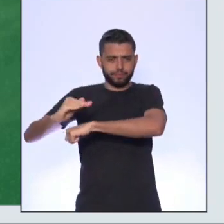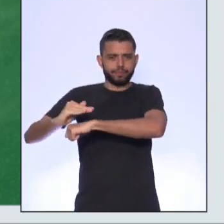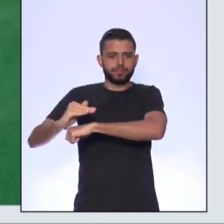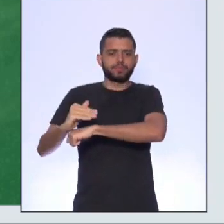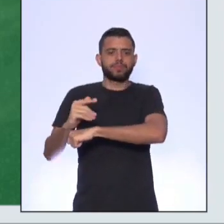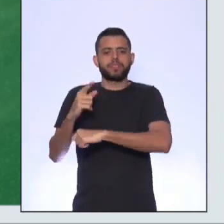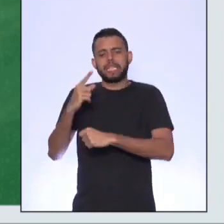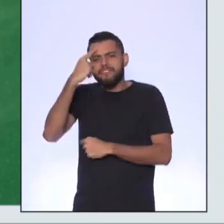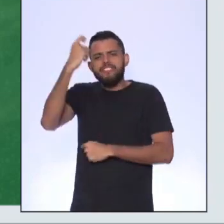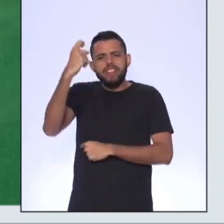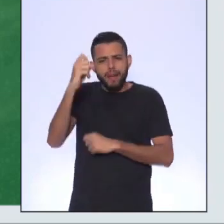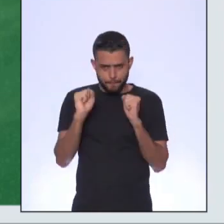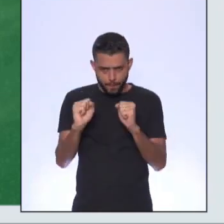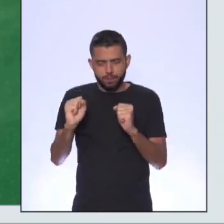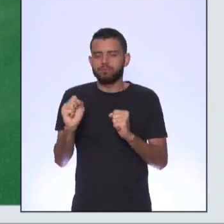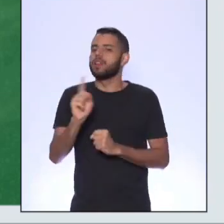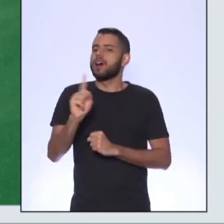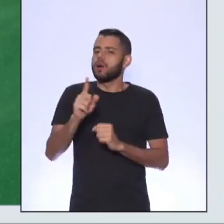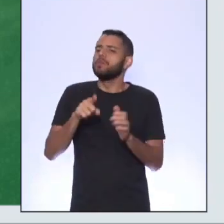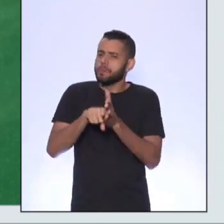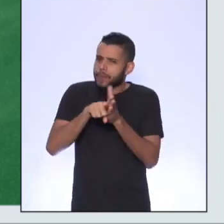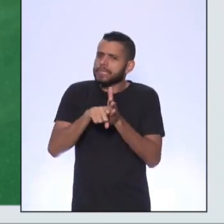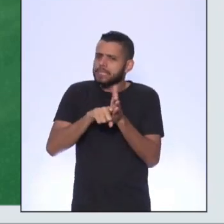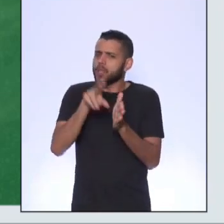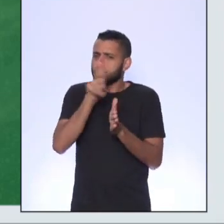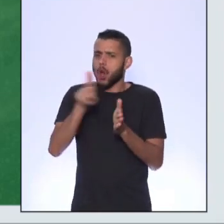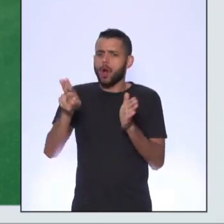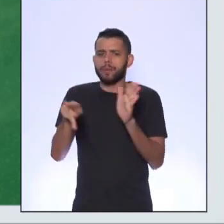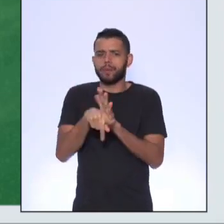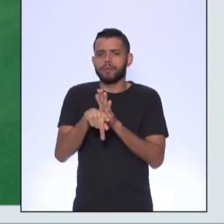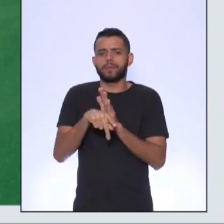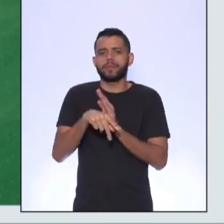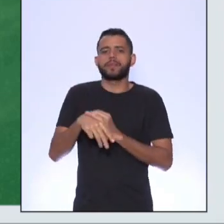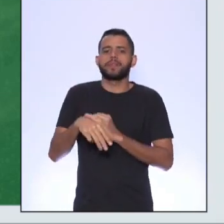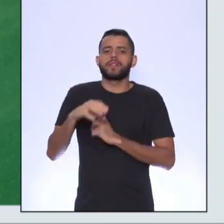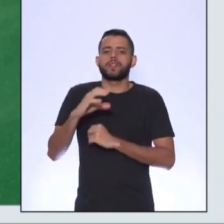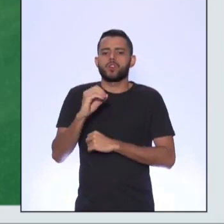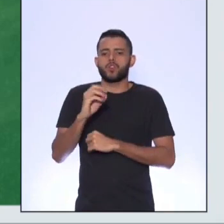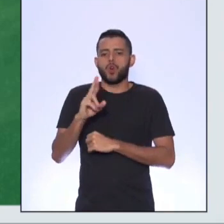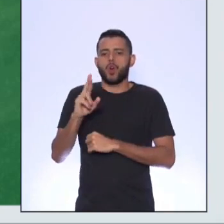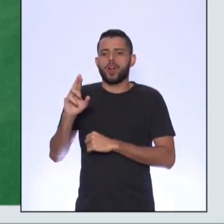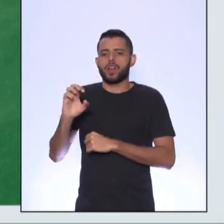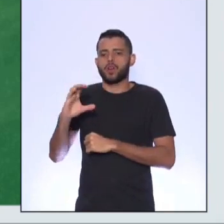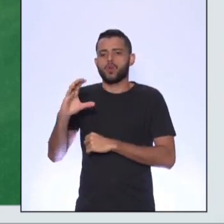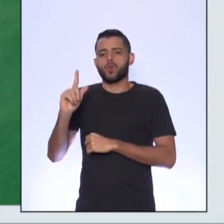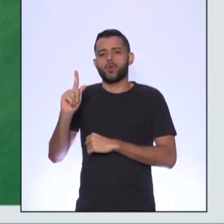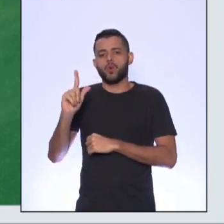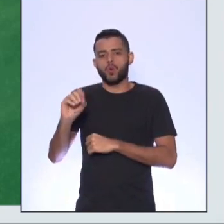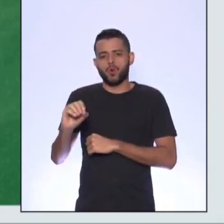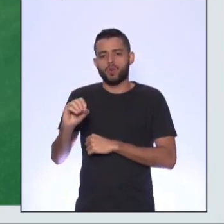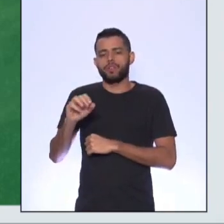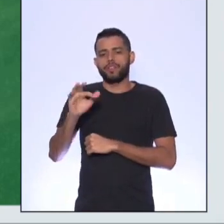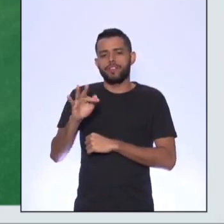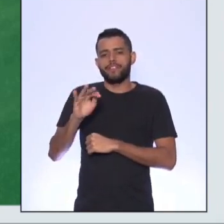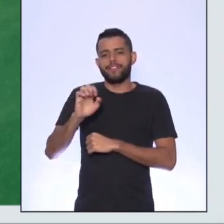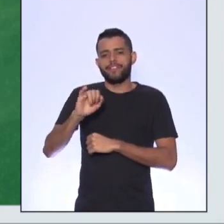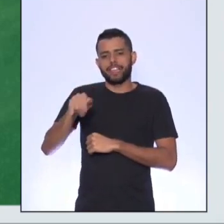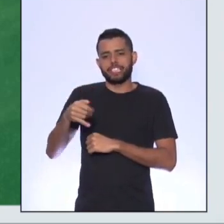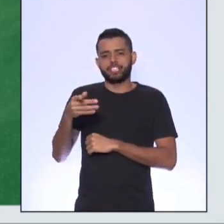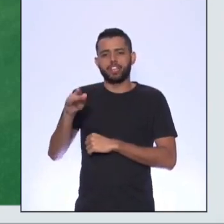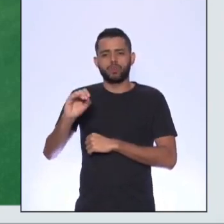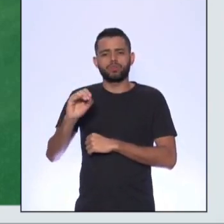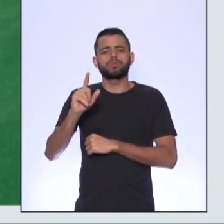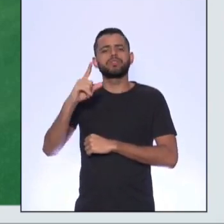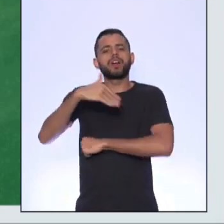tinham que pesquisar. Esse é o nome oficial. Barragem da mina Córrego do Feijão. Em Brumadinho. Vamos supor